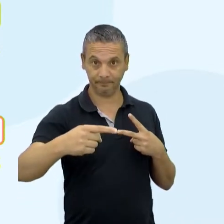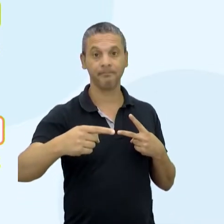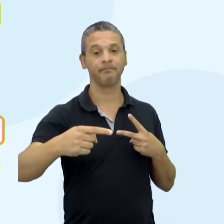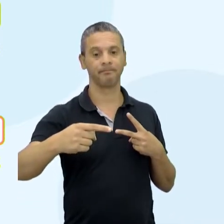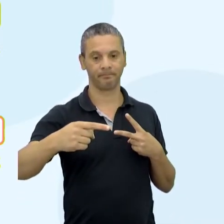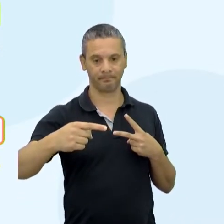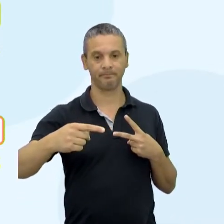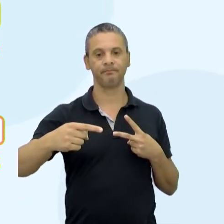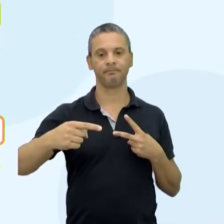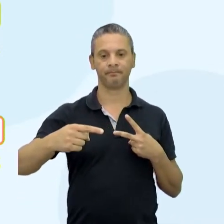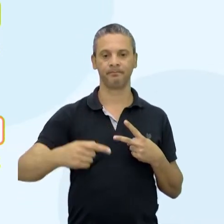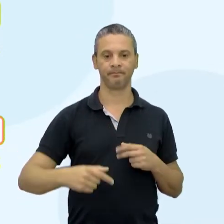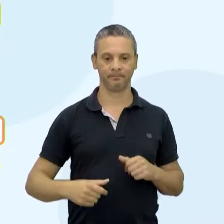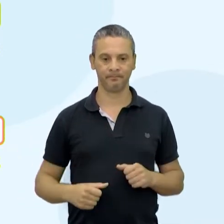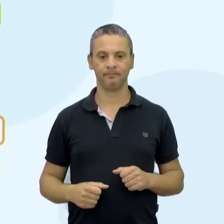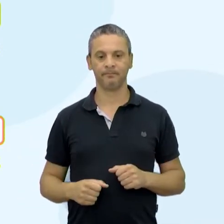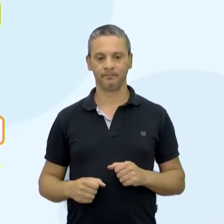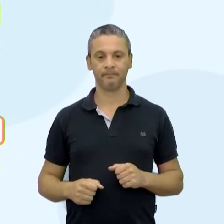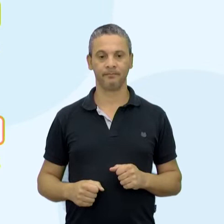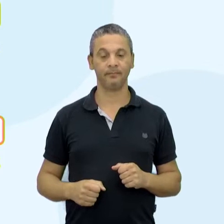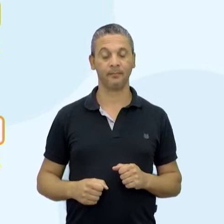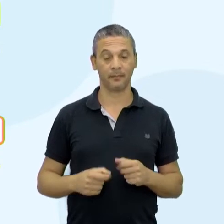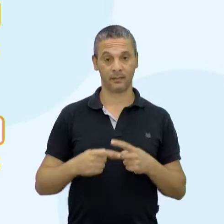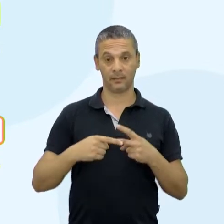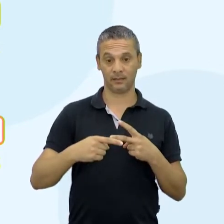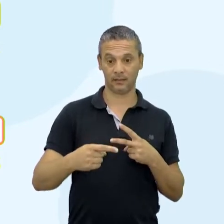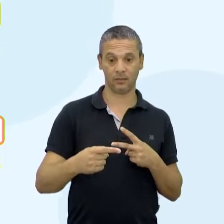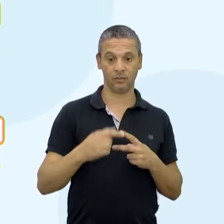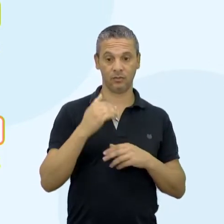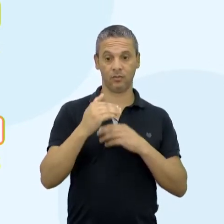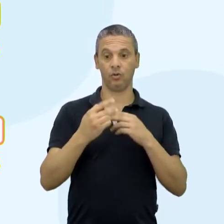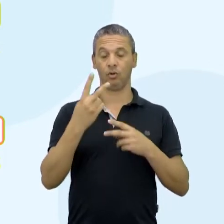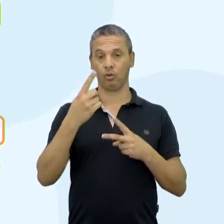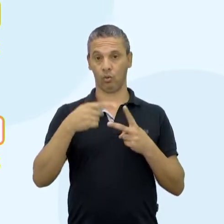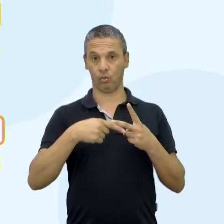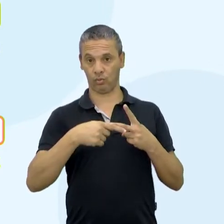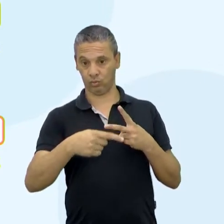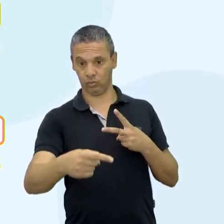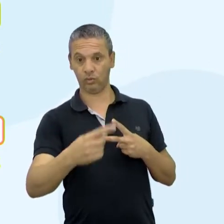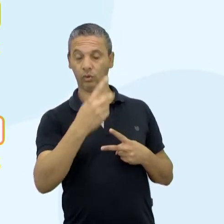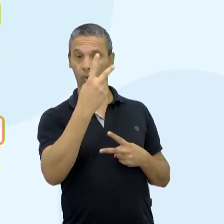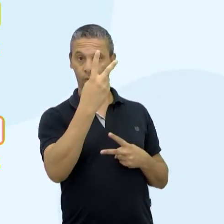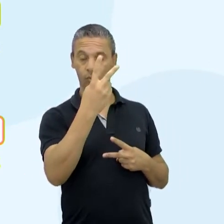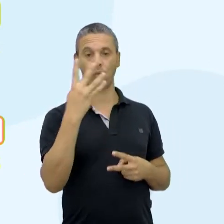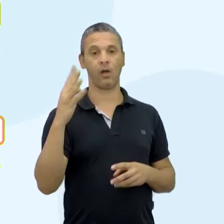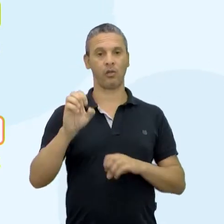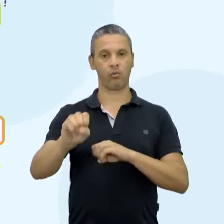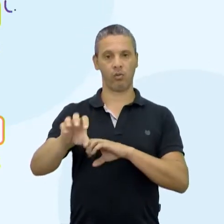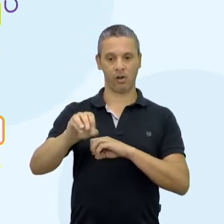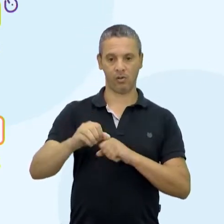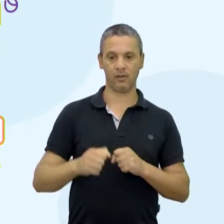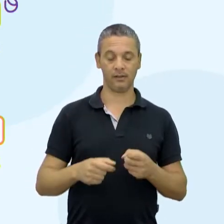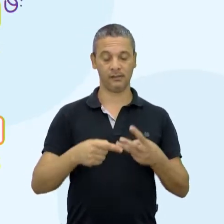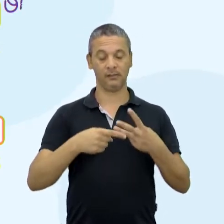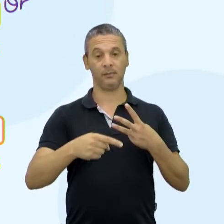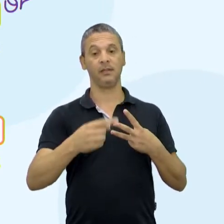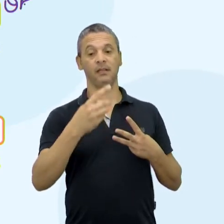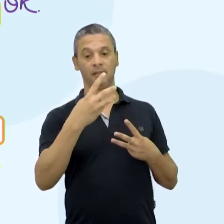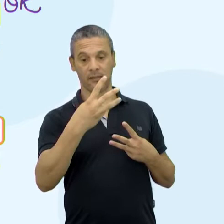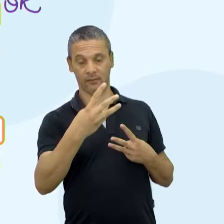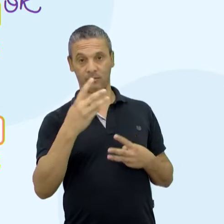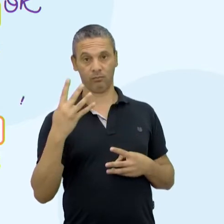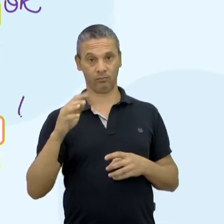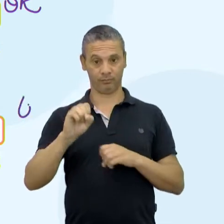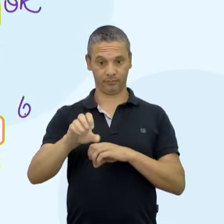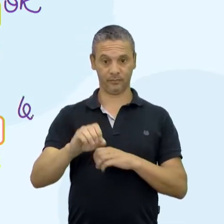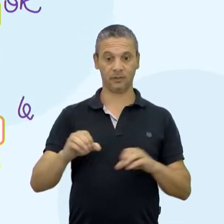A atividade 1, o desenvolvimento, foram duas etapas, né? Semana 2 e semana 3. Terminamos